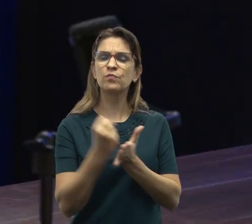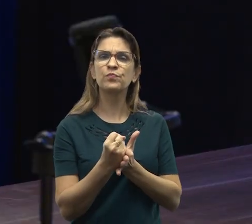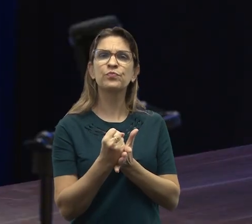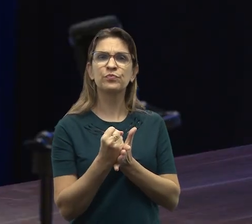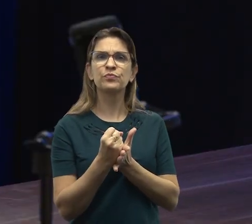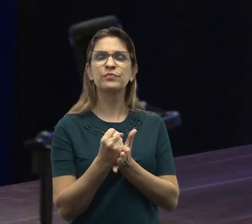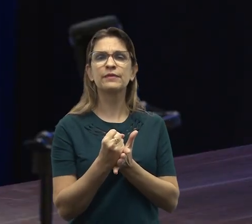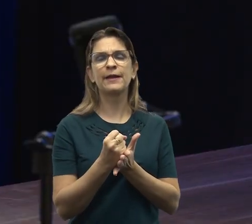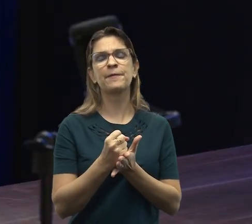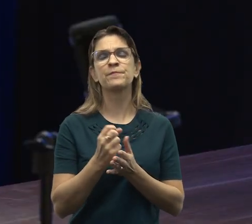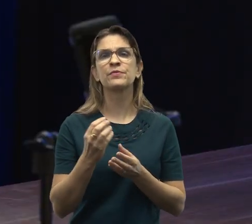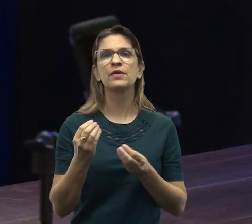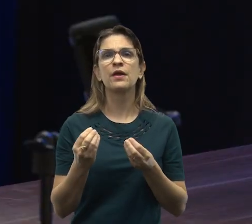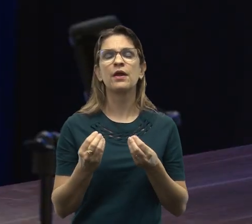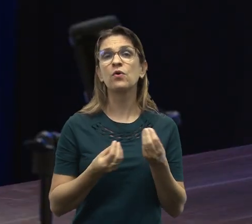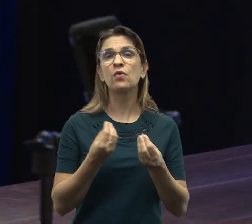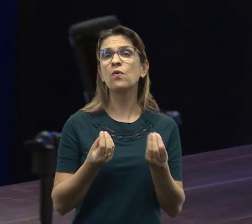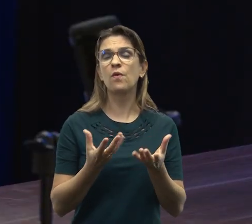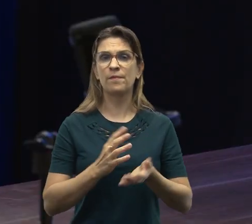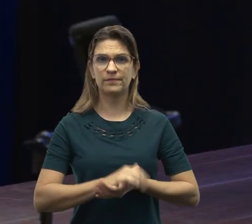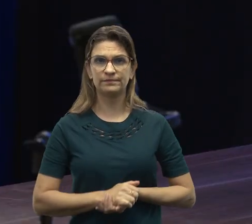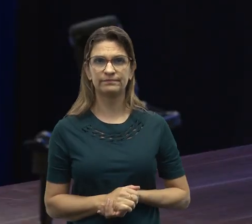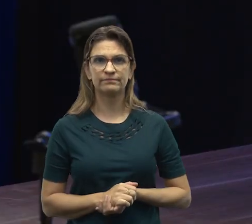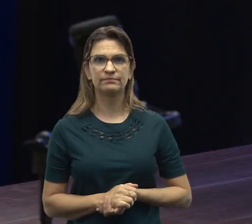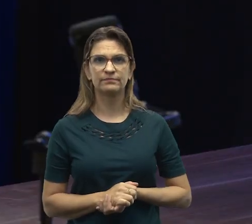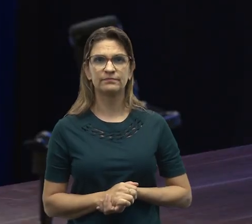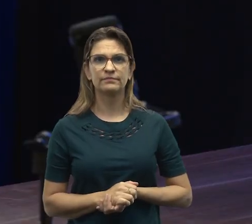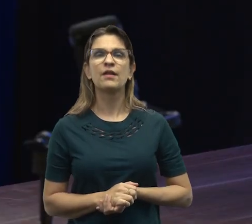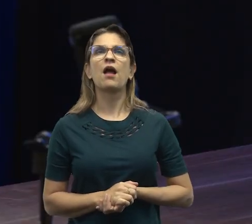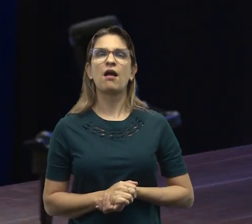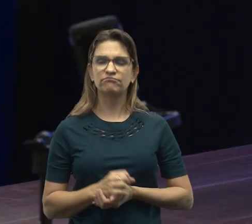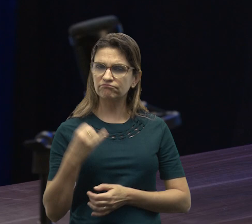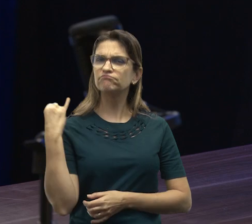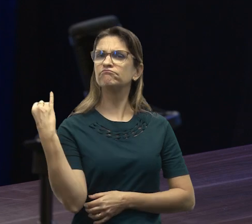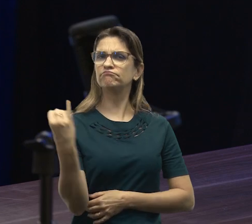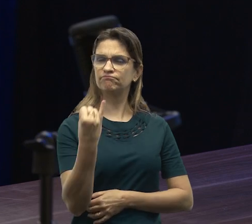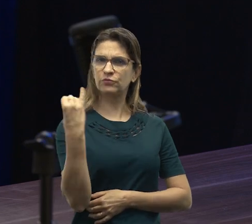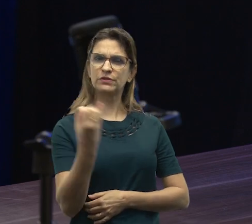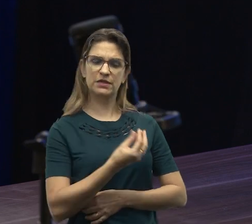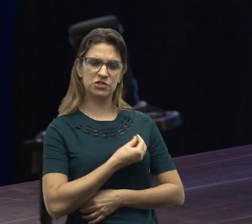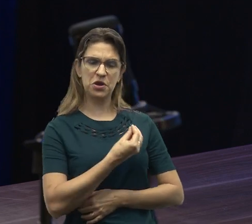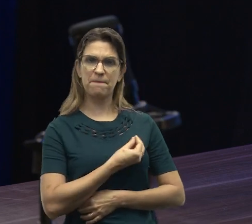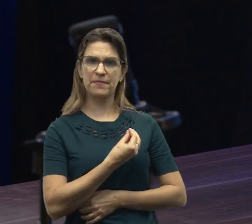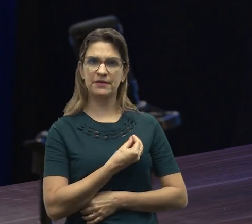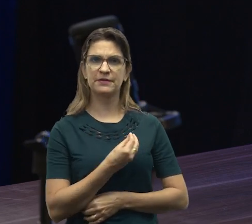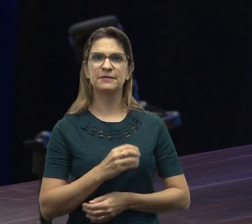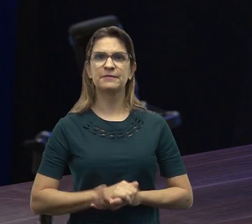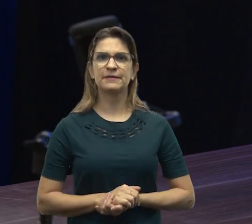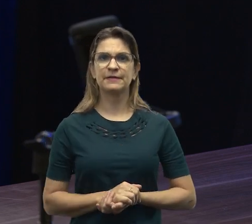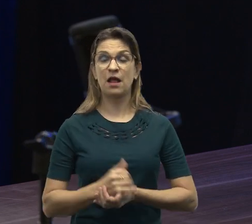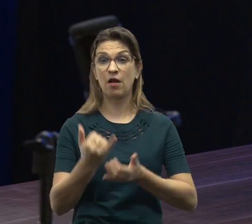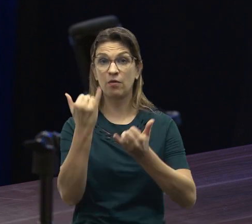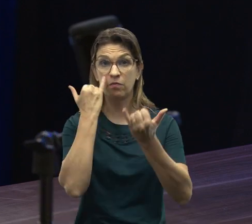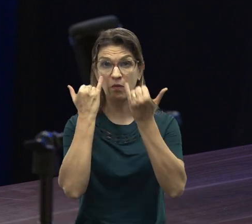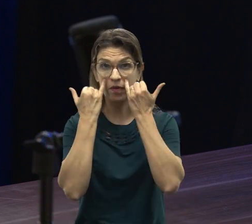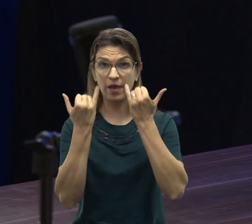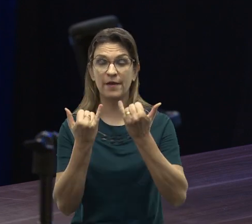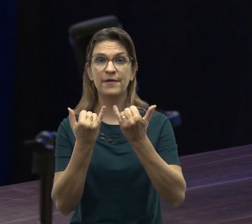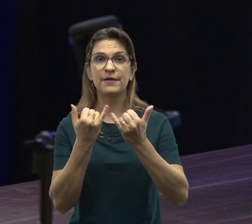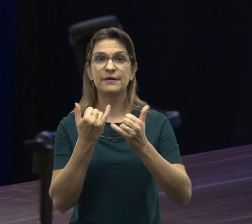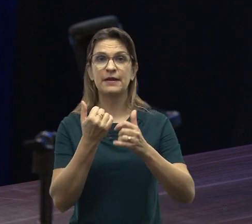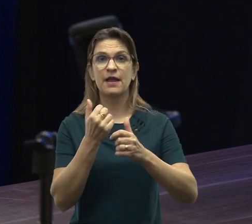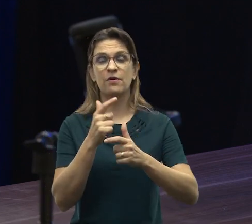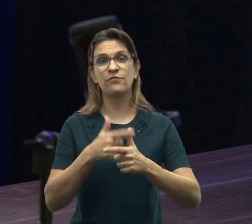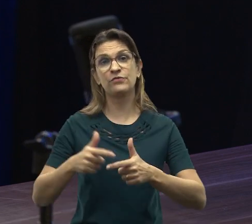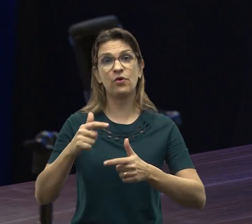significativo. Desde o início a gente já iniciou com a abertura do canal de ouvidoria da Câmara, né, Câmara